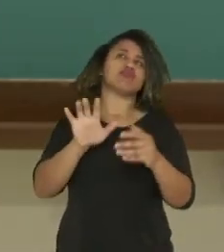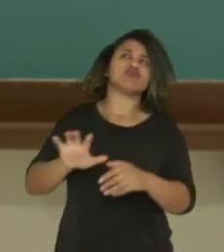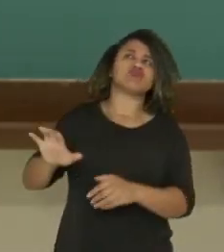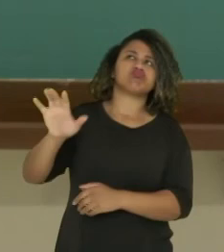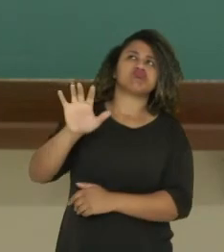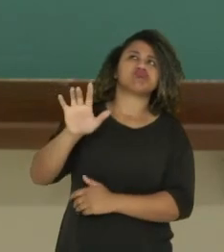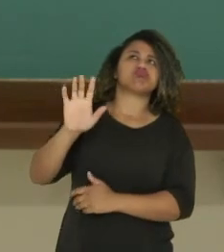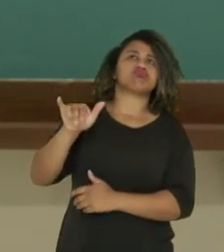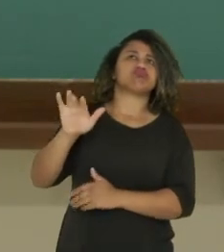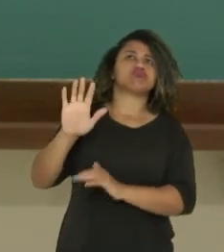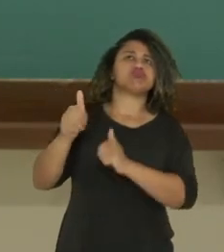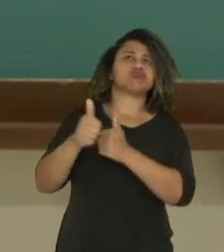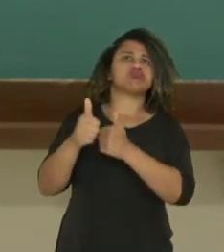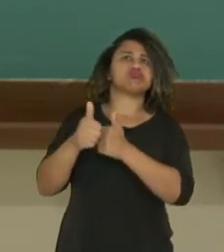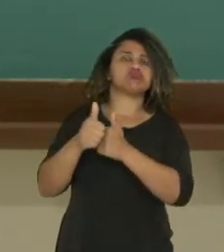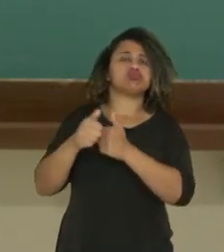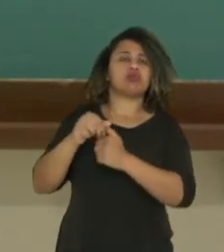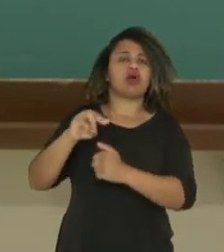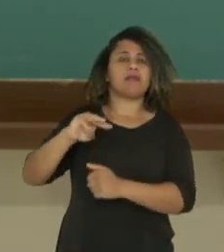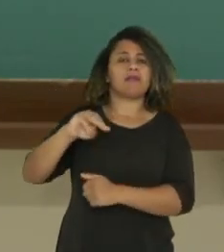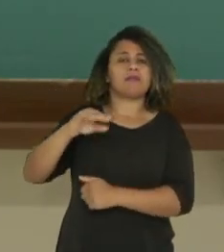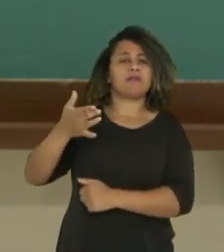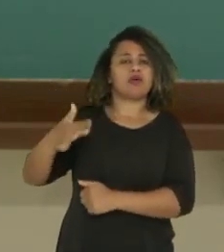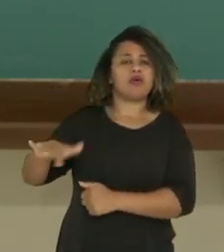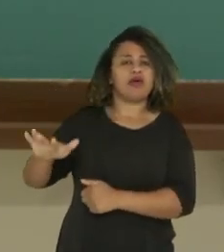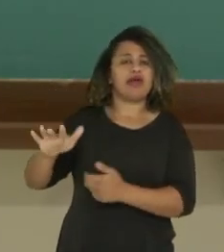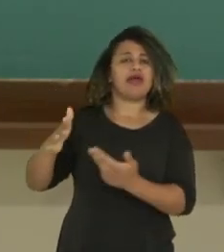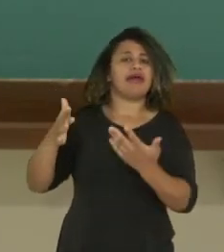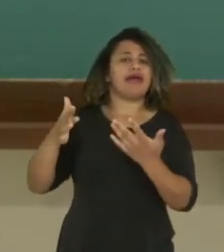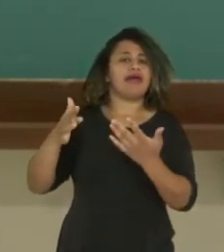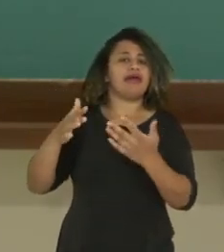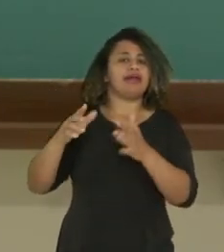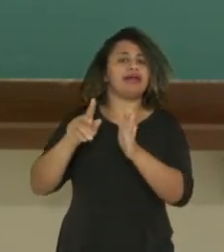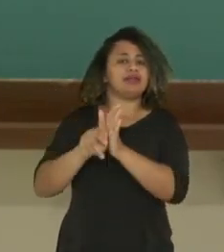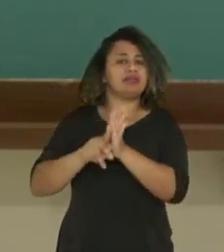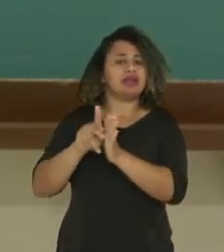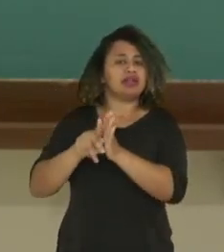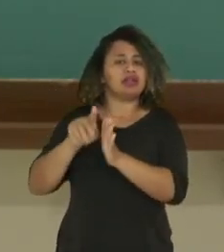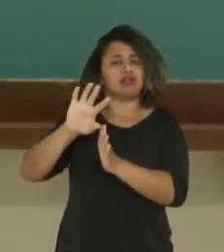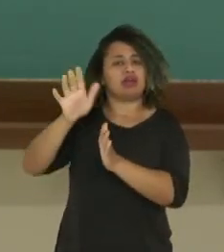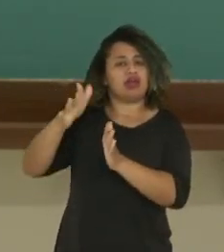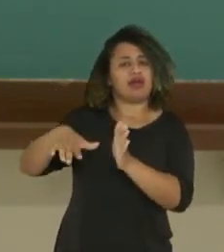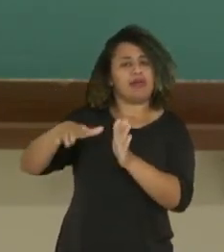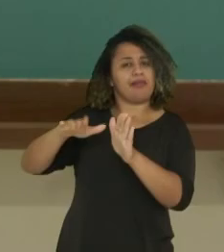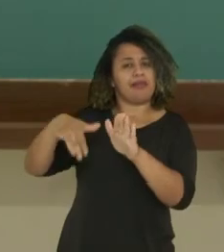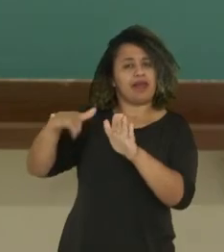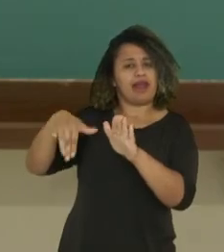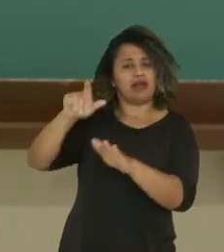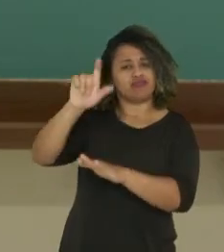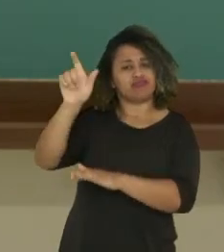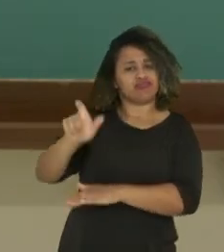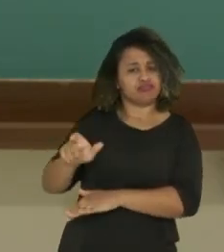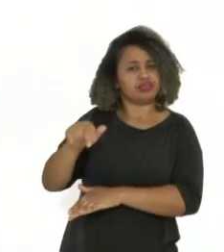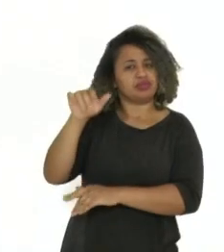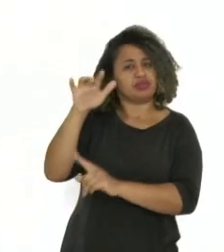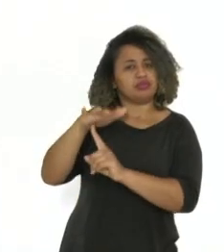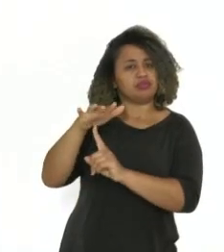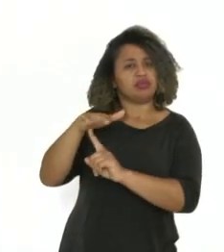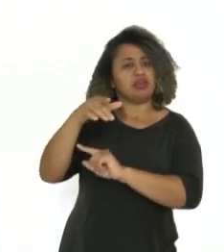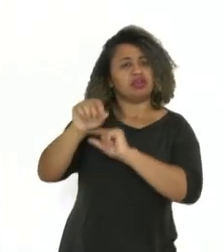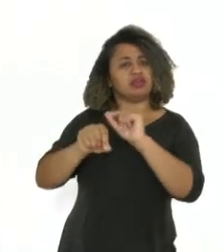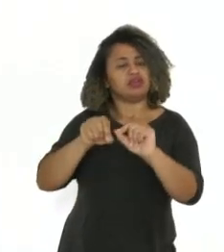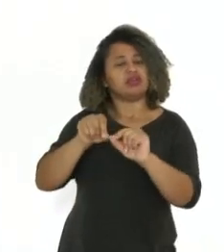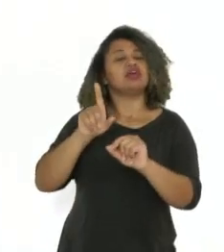ali próximo a Morretes, Antonina, Paranaguá, né? Serra do Mar, tal litoral paranaense,